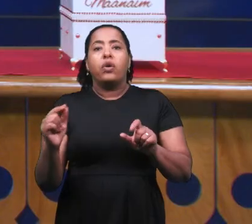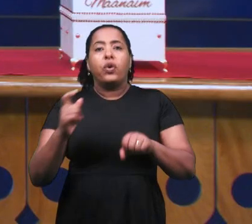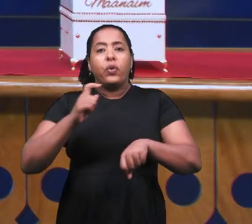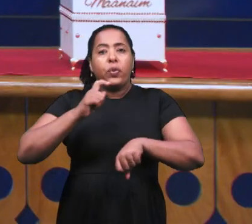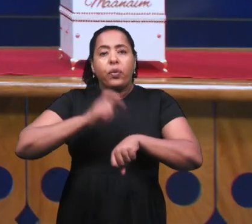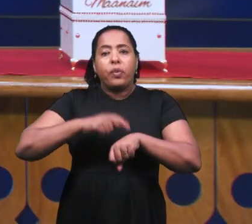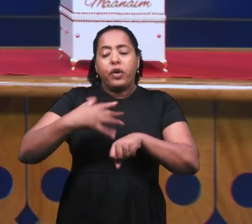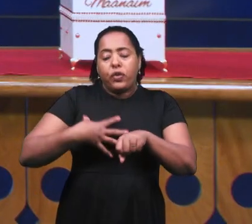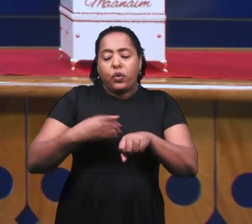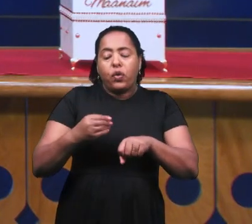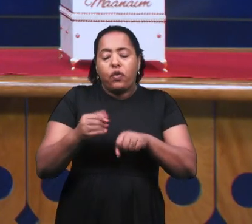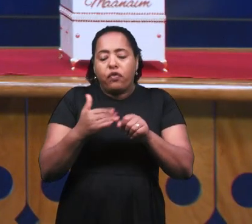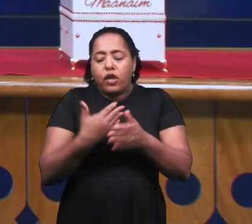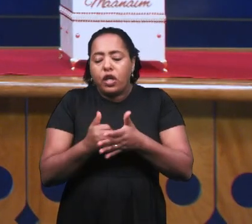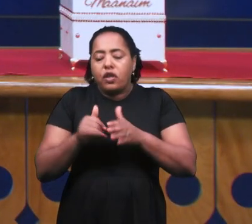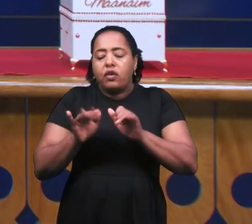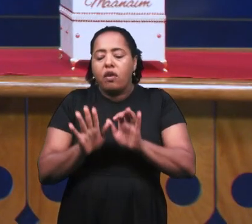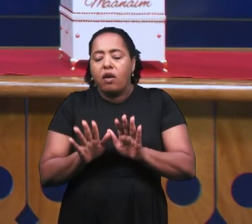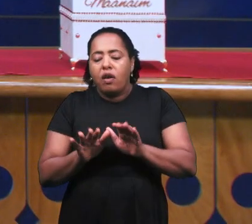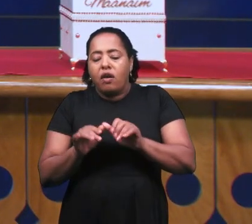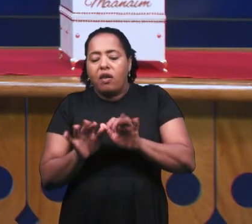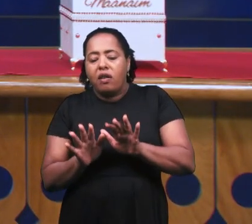voar. E ela voa